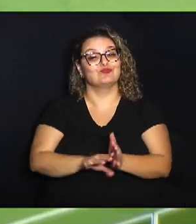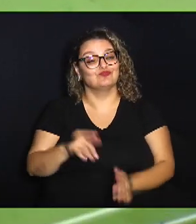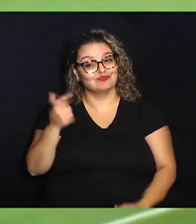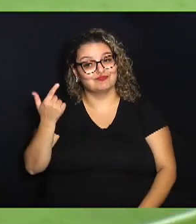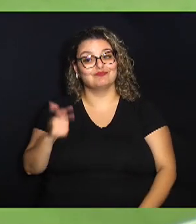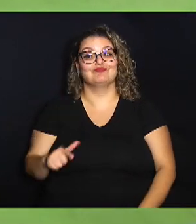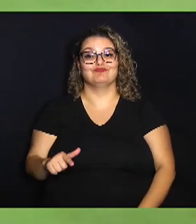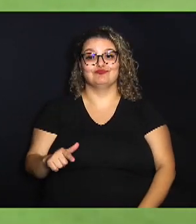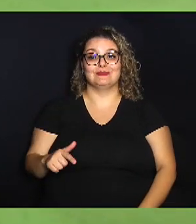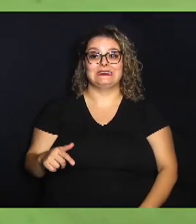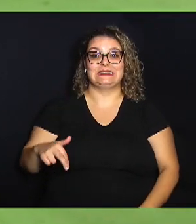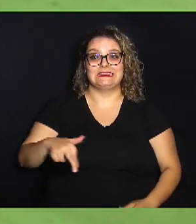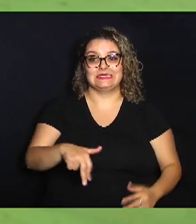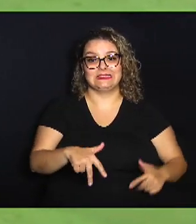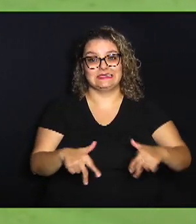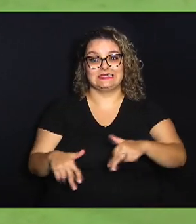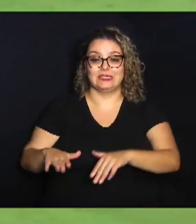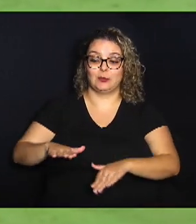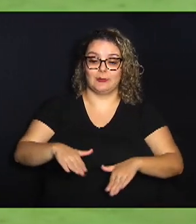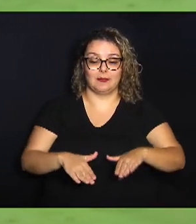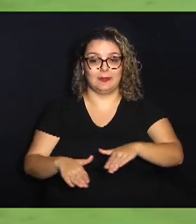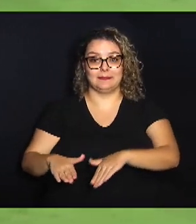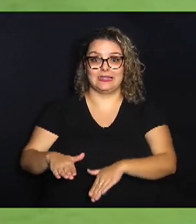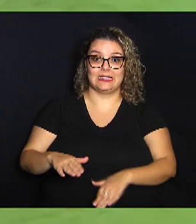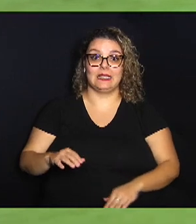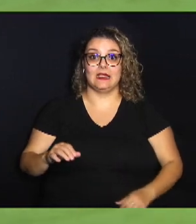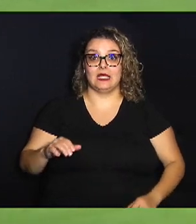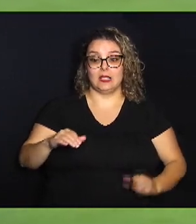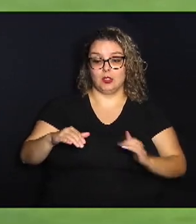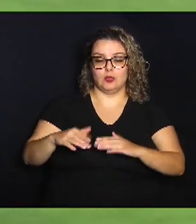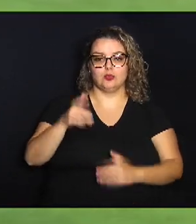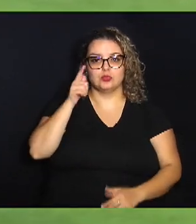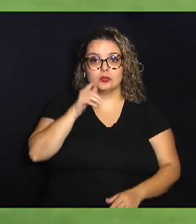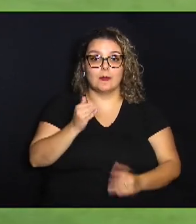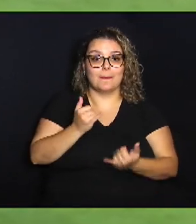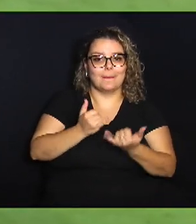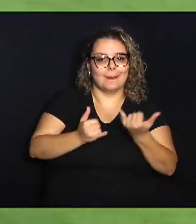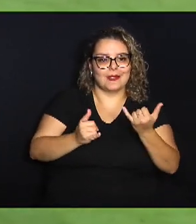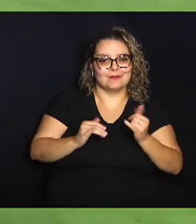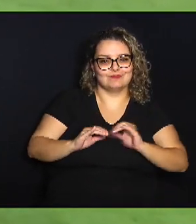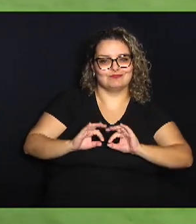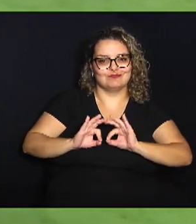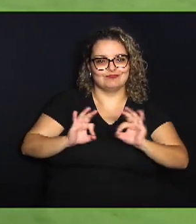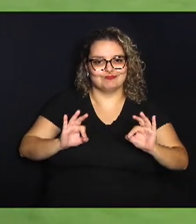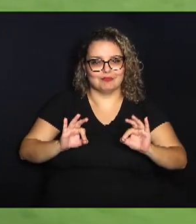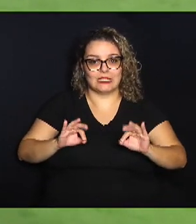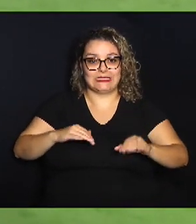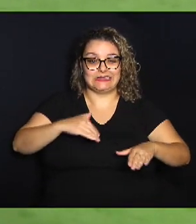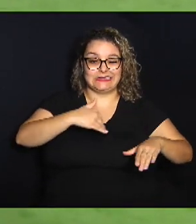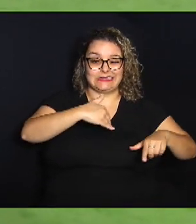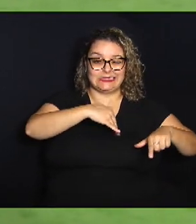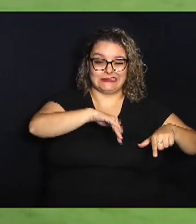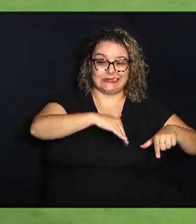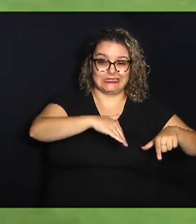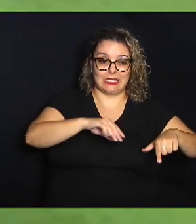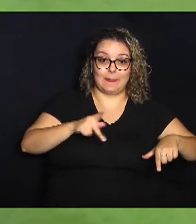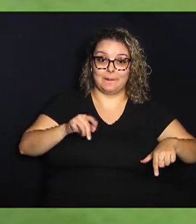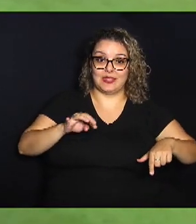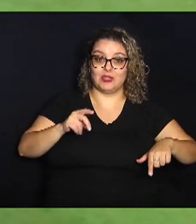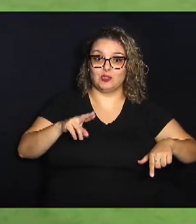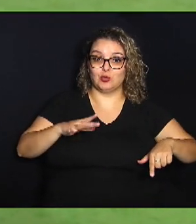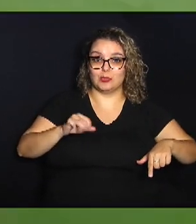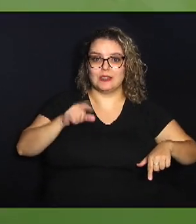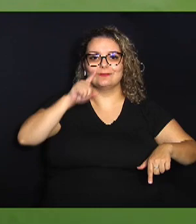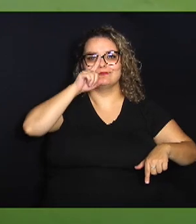pé em pé. A zaga do Guarani conseguiu afastar parcialmente. E do meio da rua, Pituca